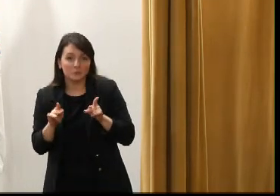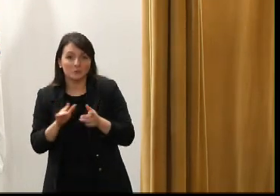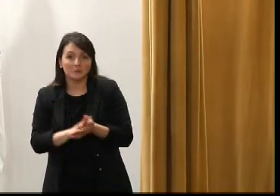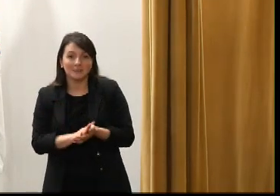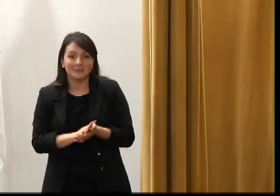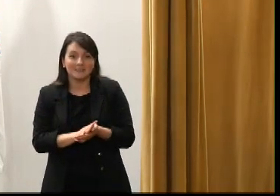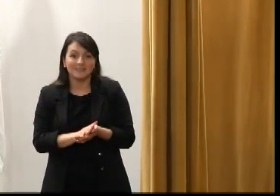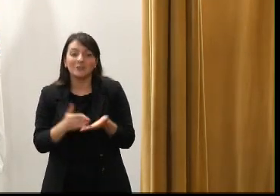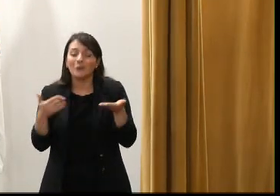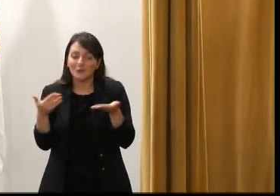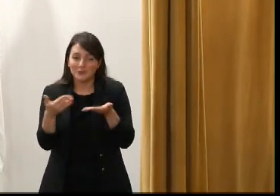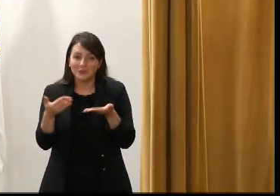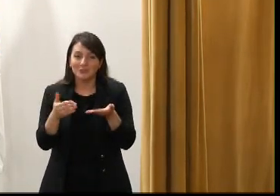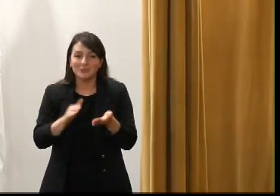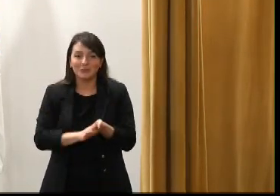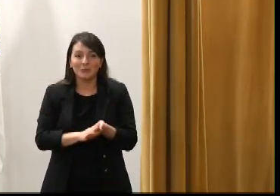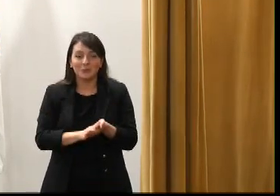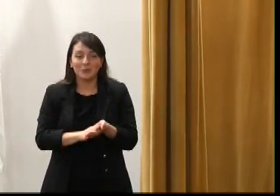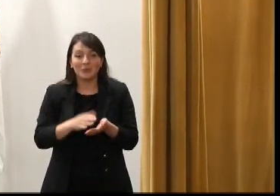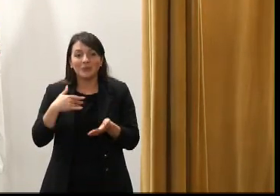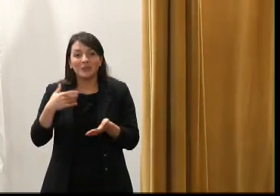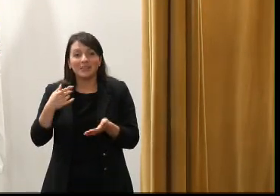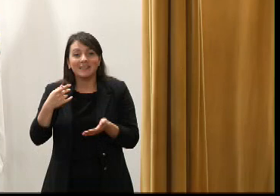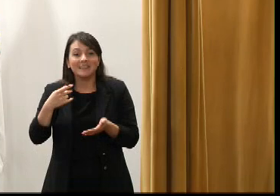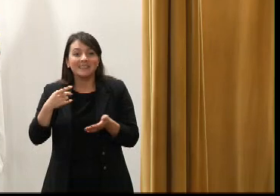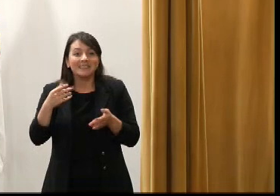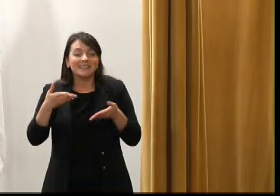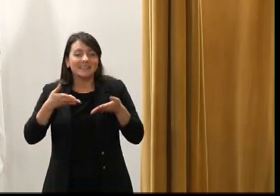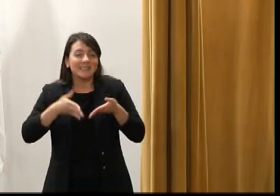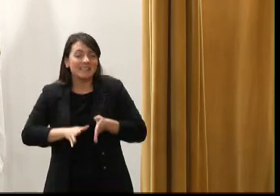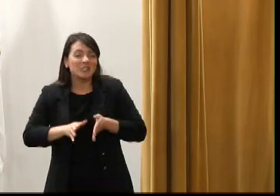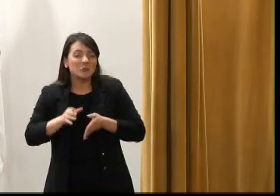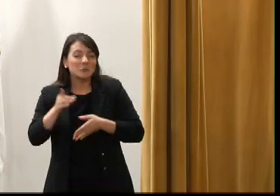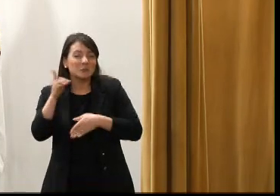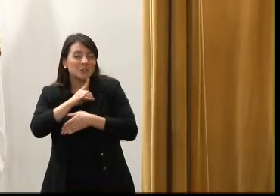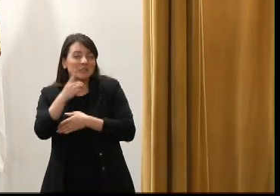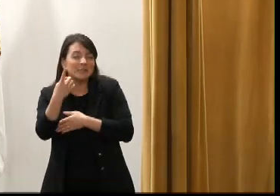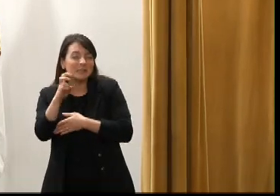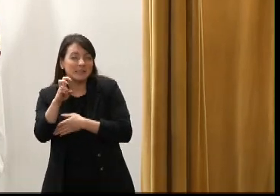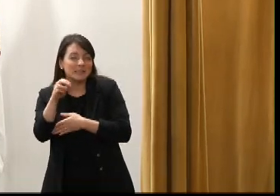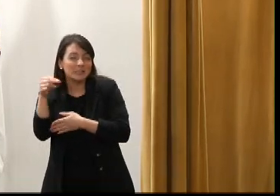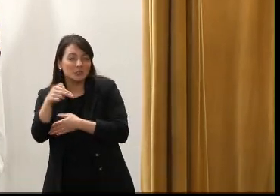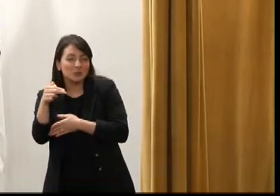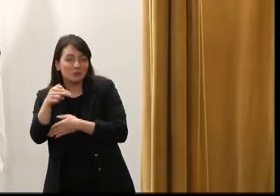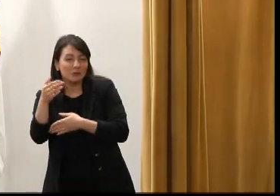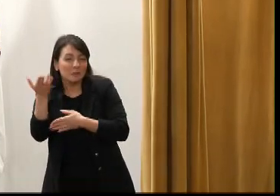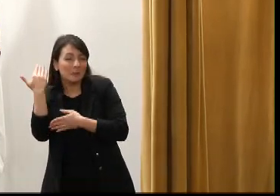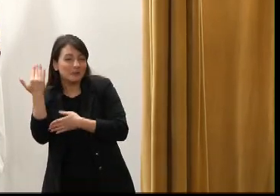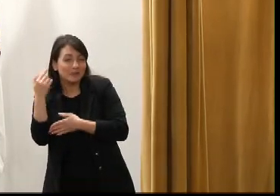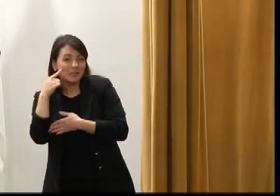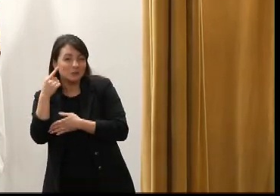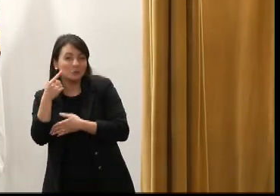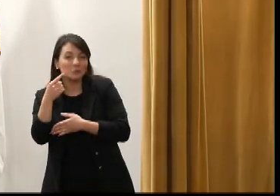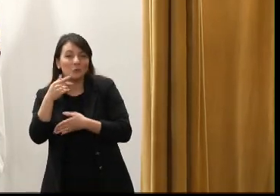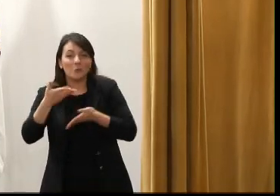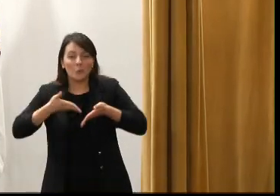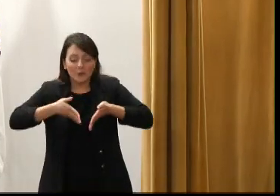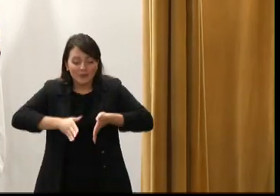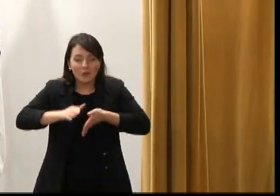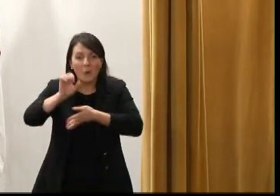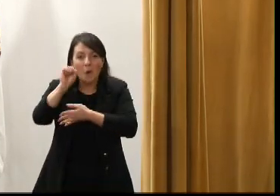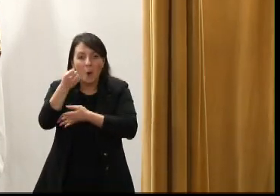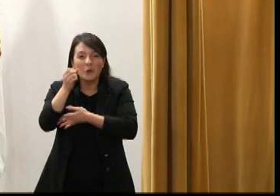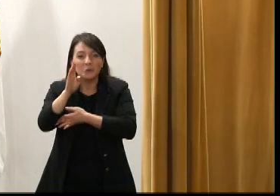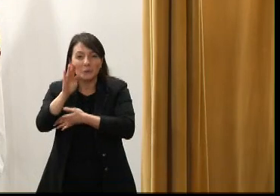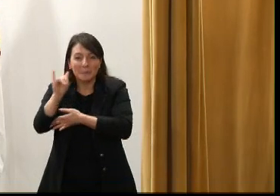octabilionésimo ser humano nasceu no dia 15 de novembro passado. Né? E durante muito tempo a questão